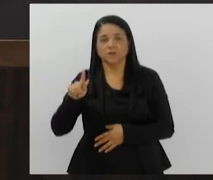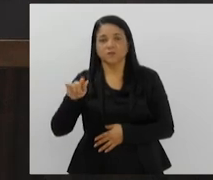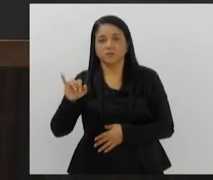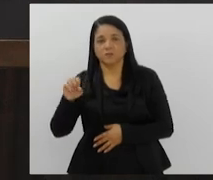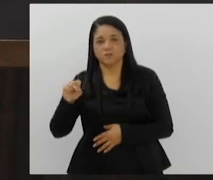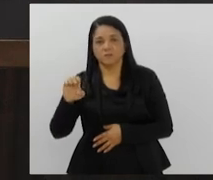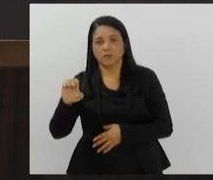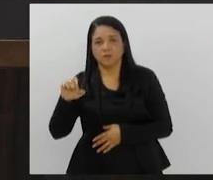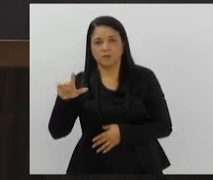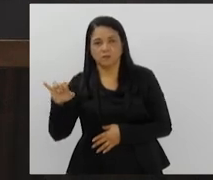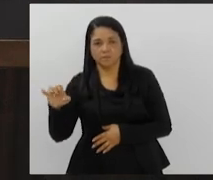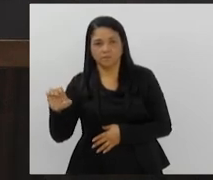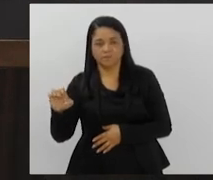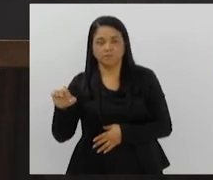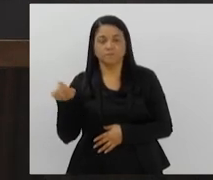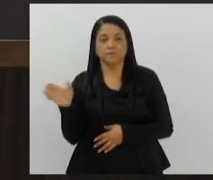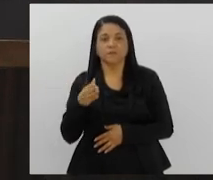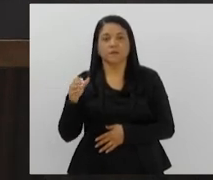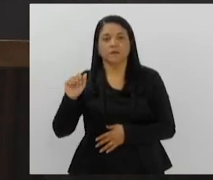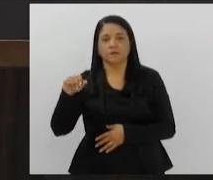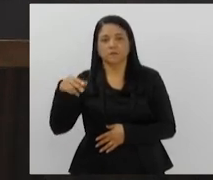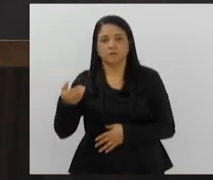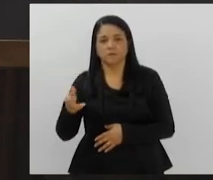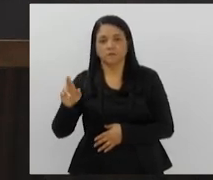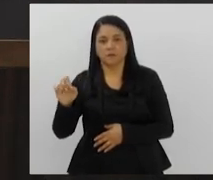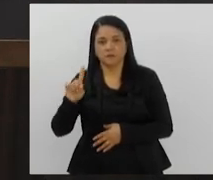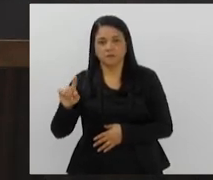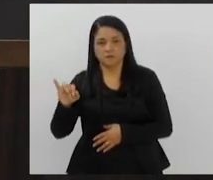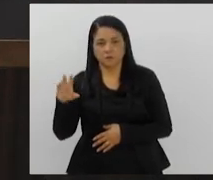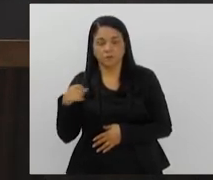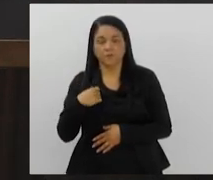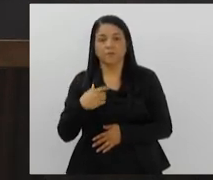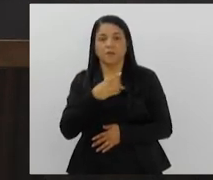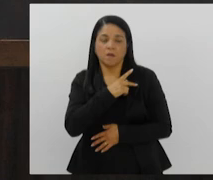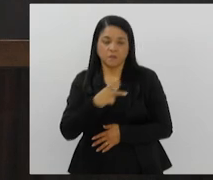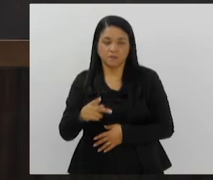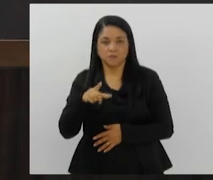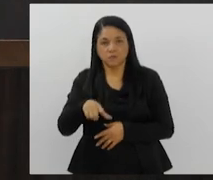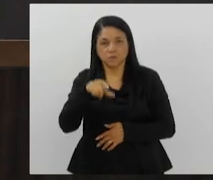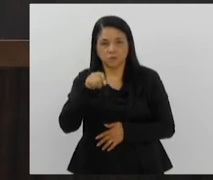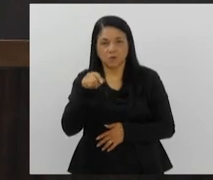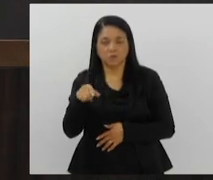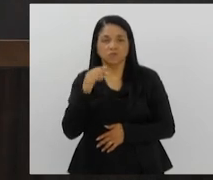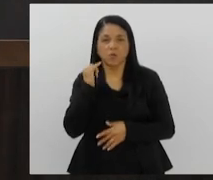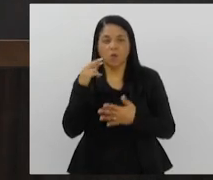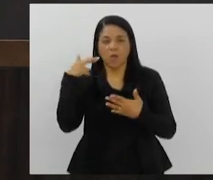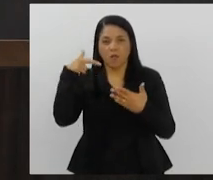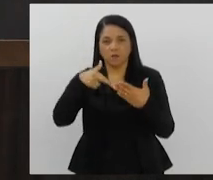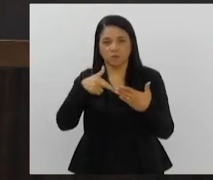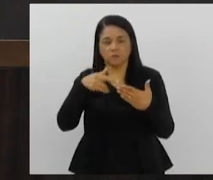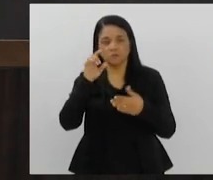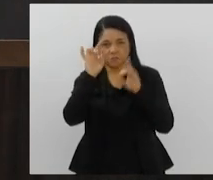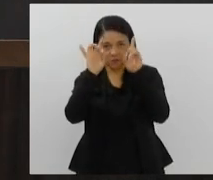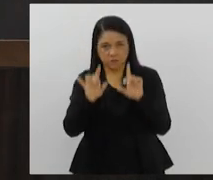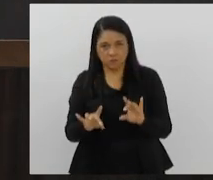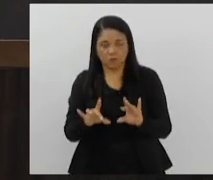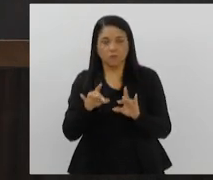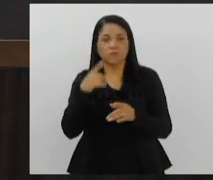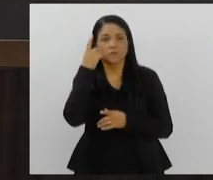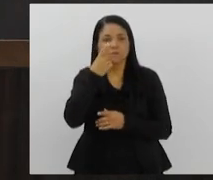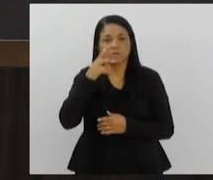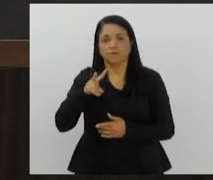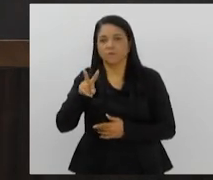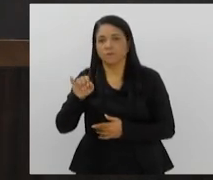Monteiro, Andrezinho Siciliano. A presidência designa relator especial, deputado